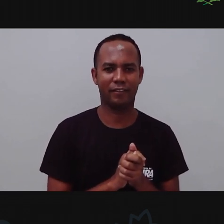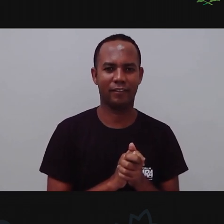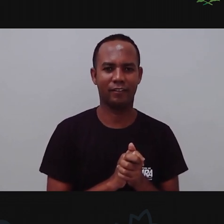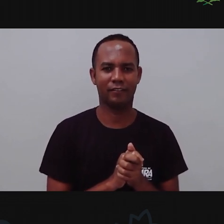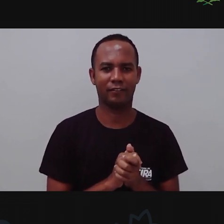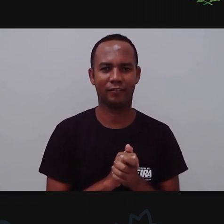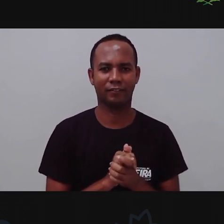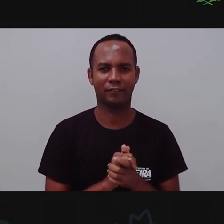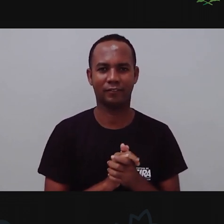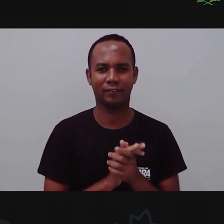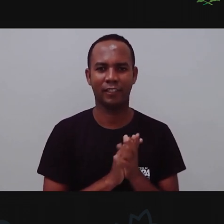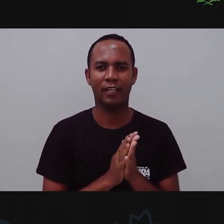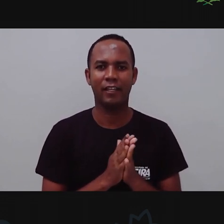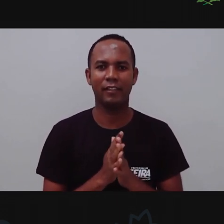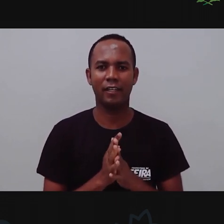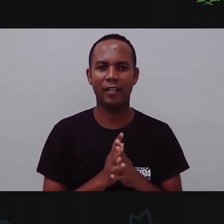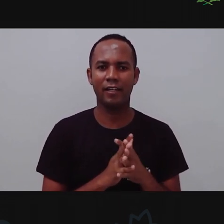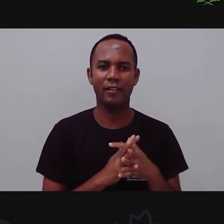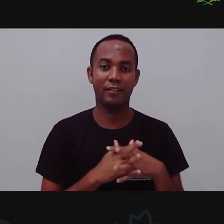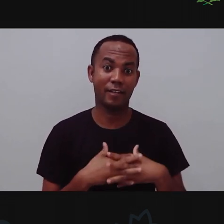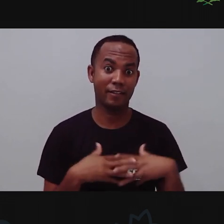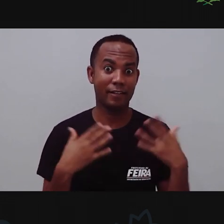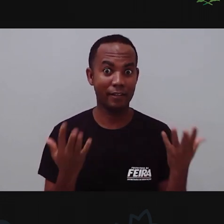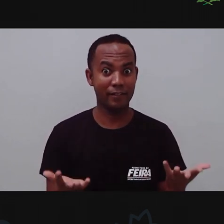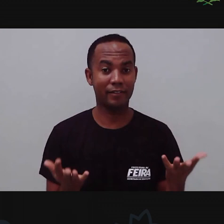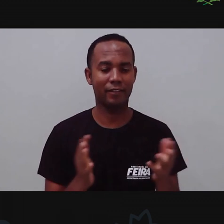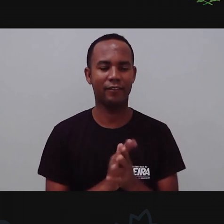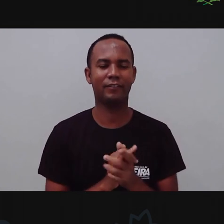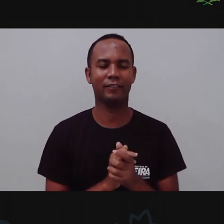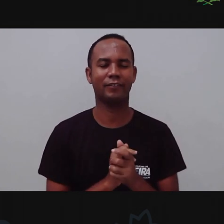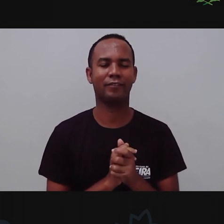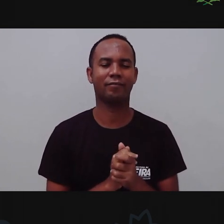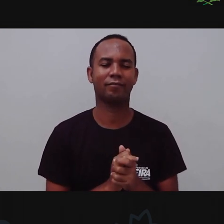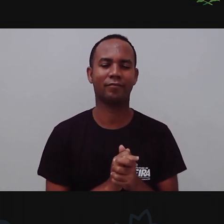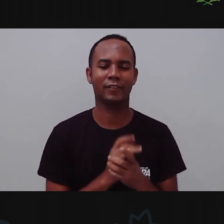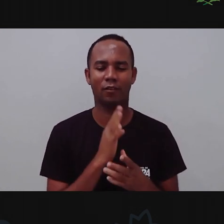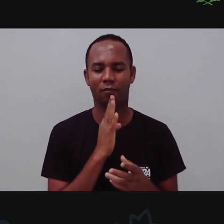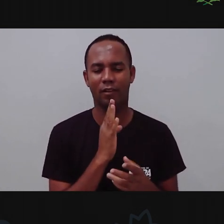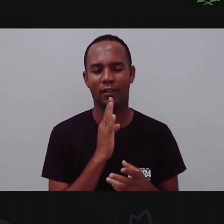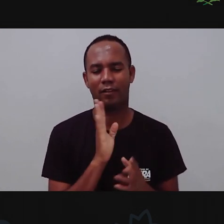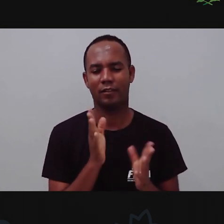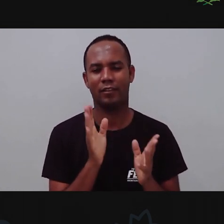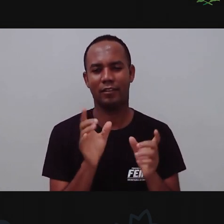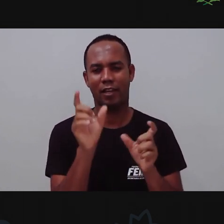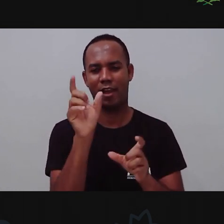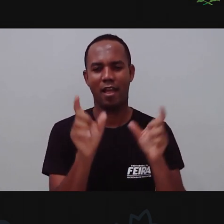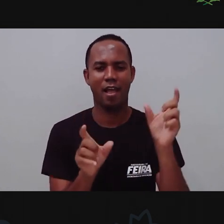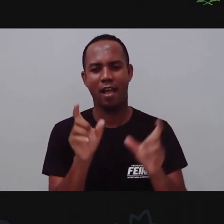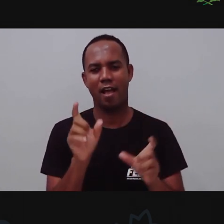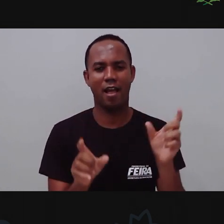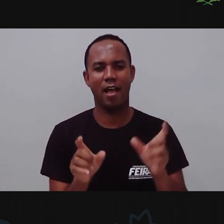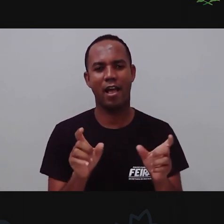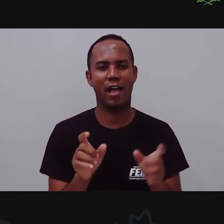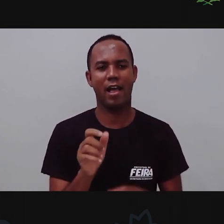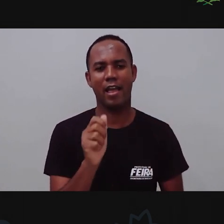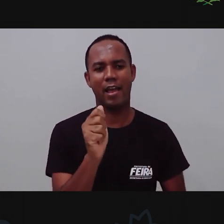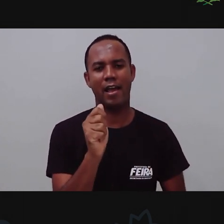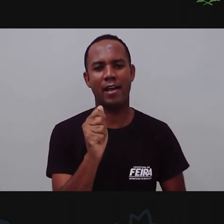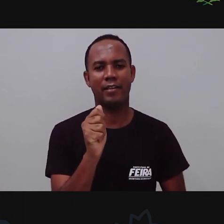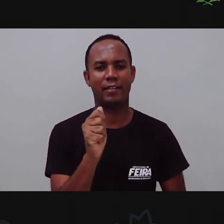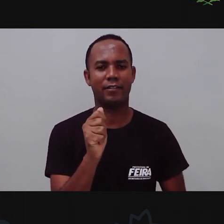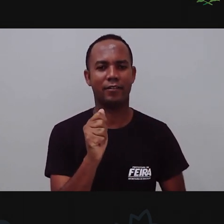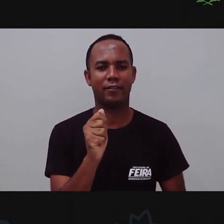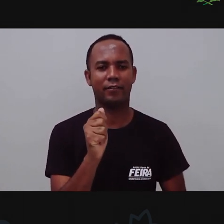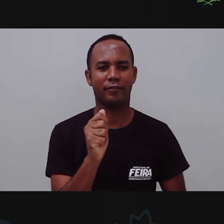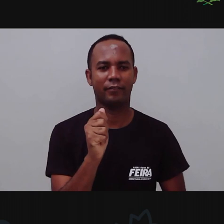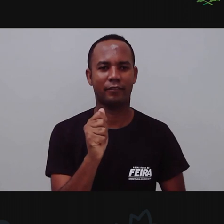intérprete de Libras. Mas todo mundo sabe quem é você. Você é conhecido por todos nós. Qual o seu nome? Eu sei que A é assim.